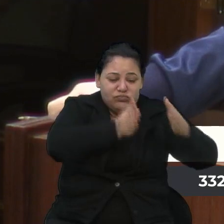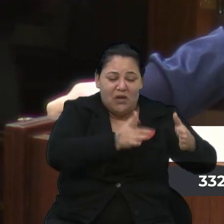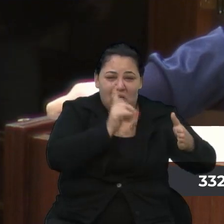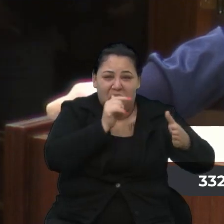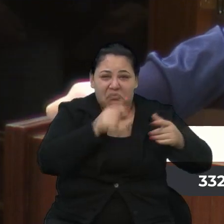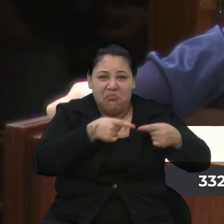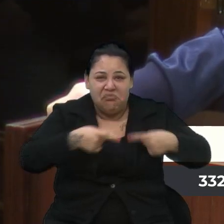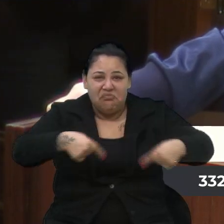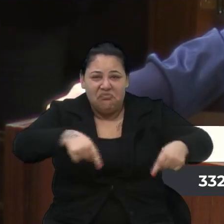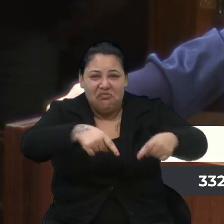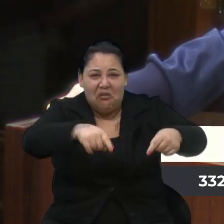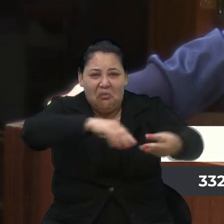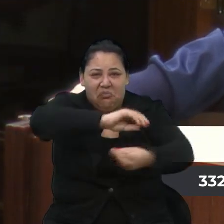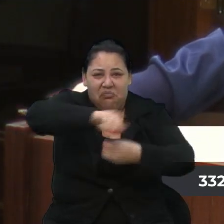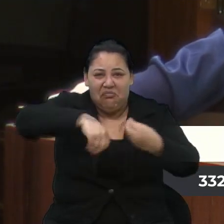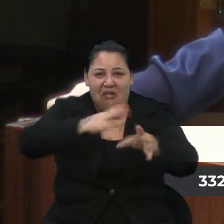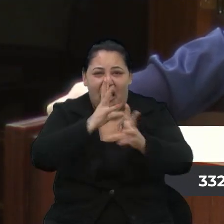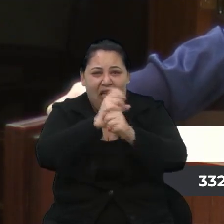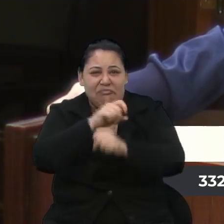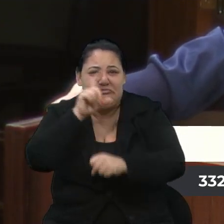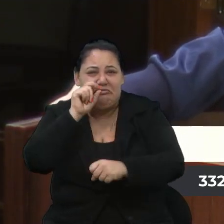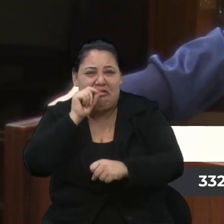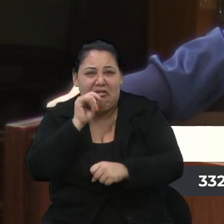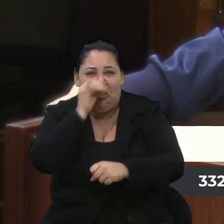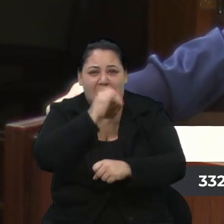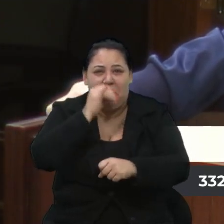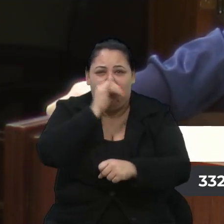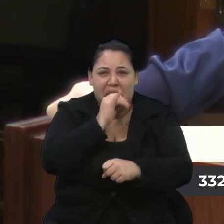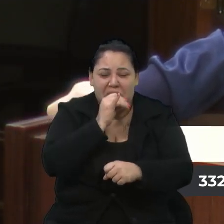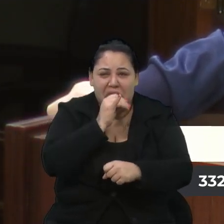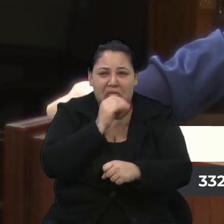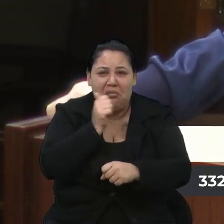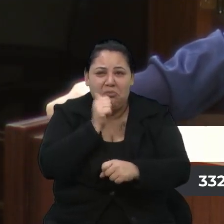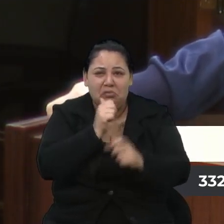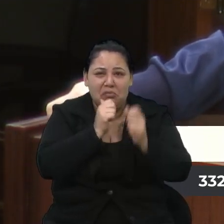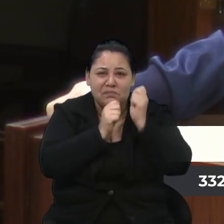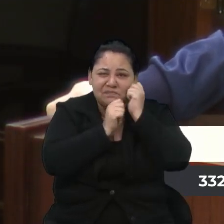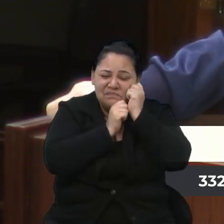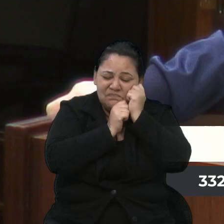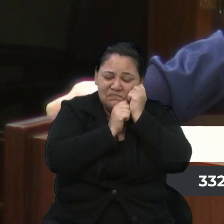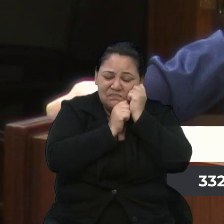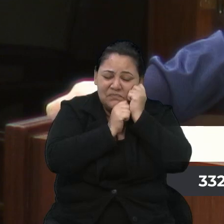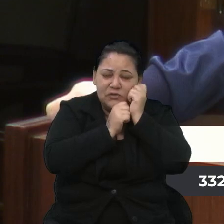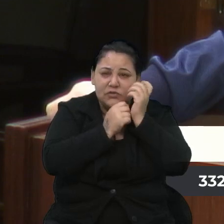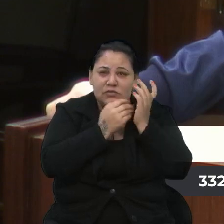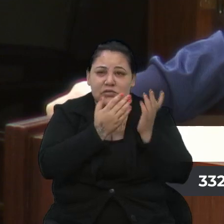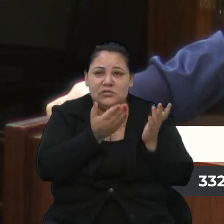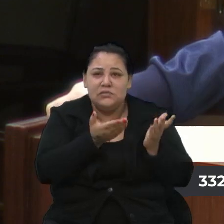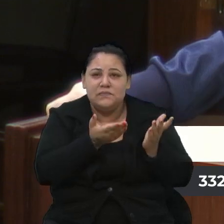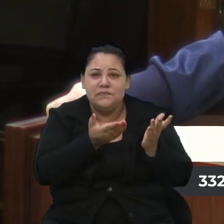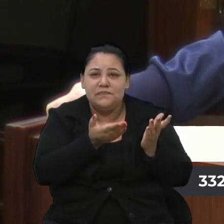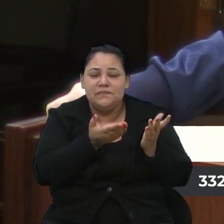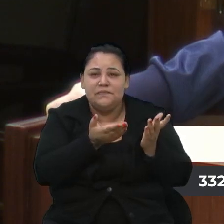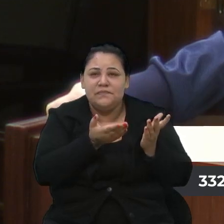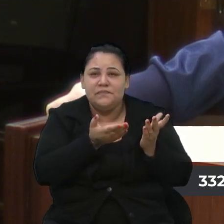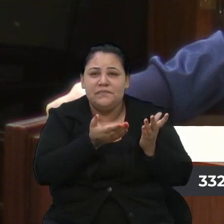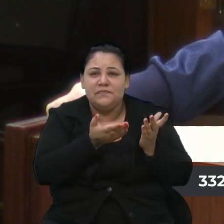galinha, porco, vaca. Ela dormia, era